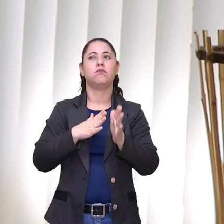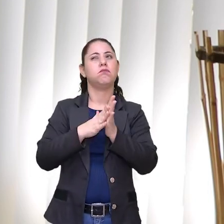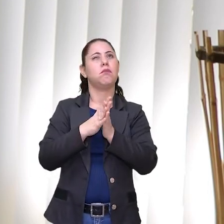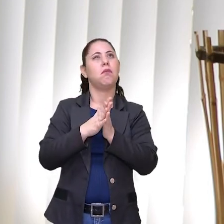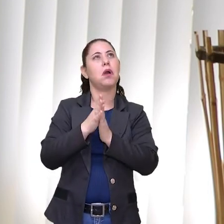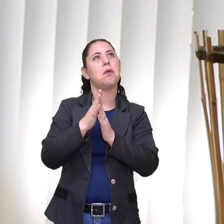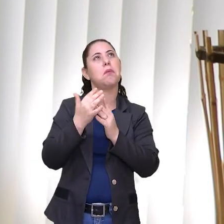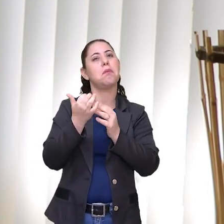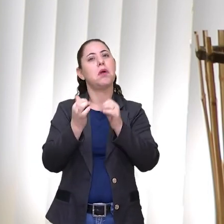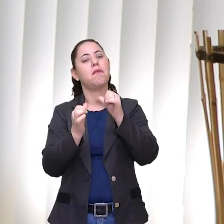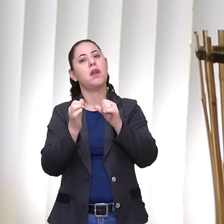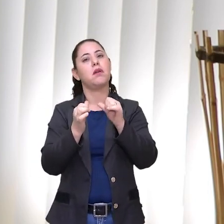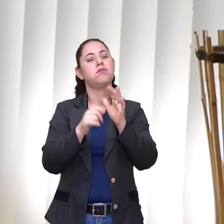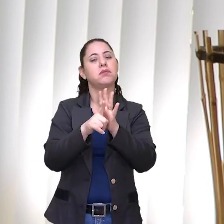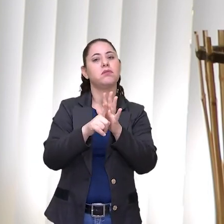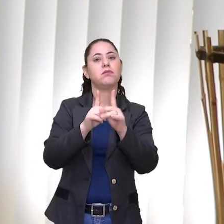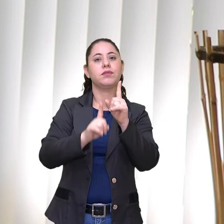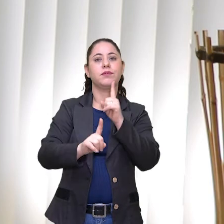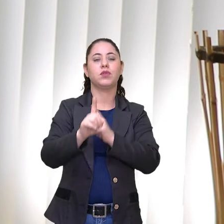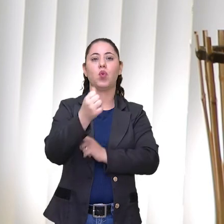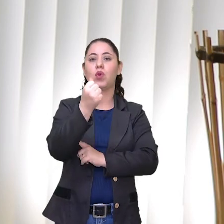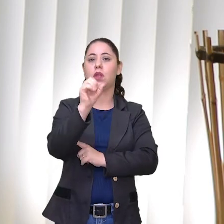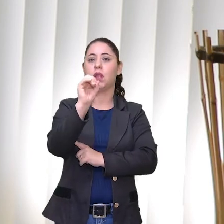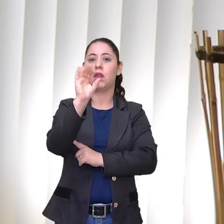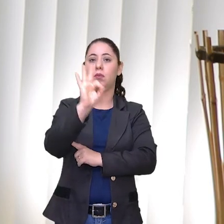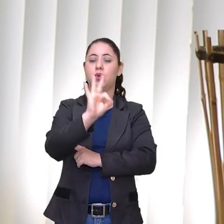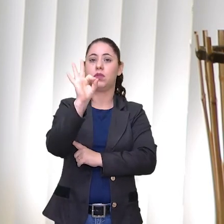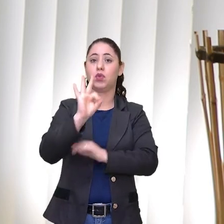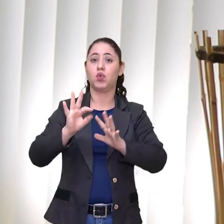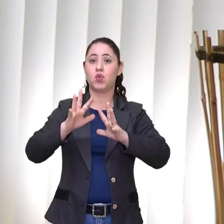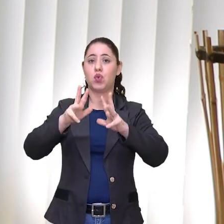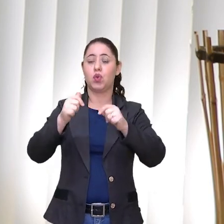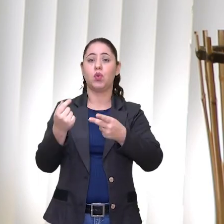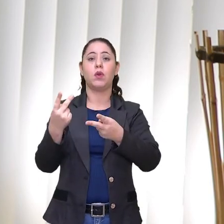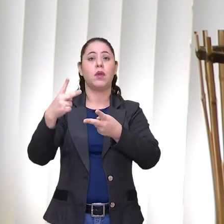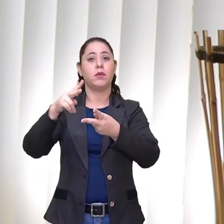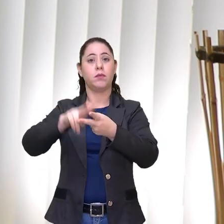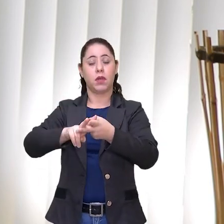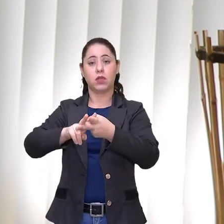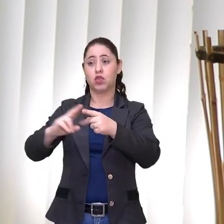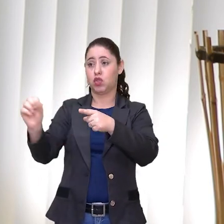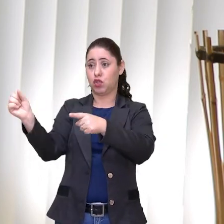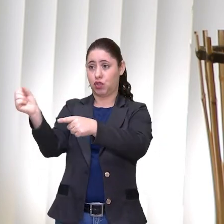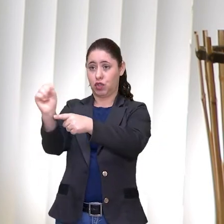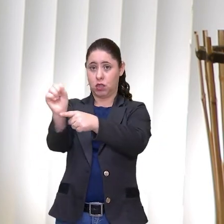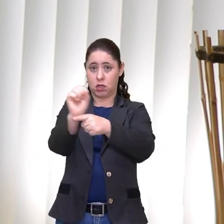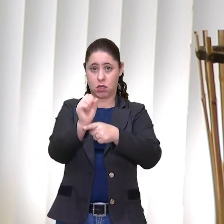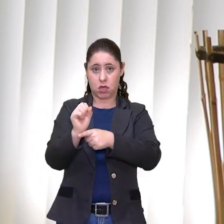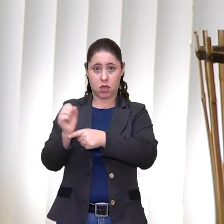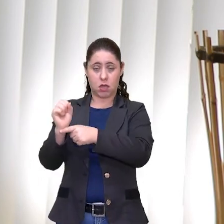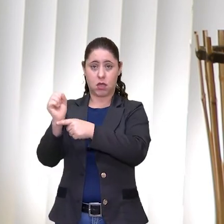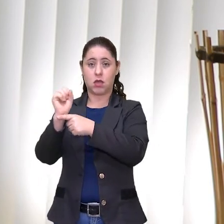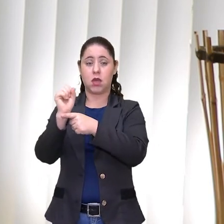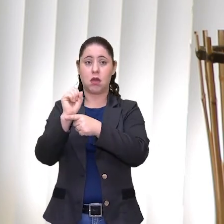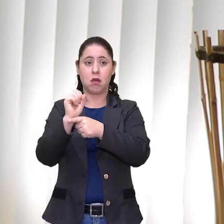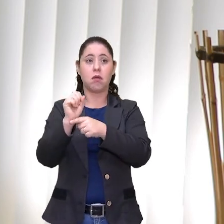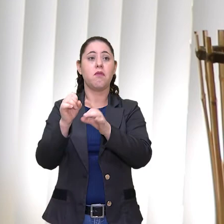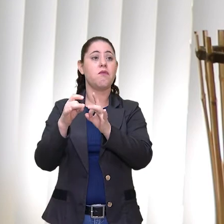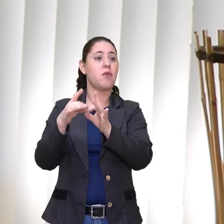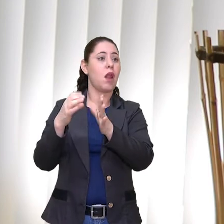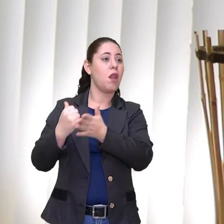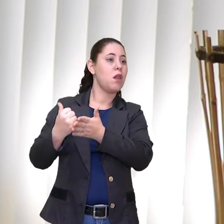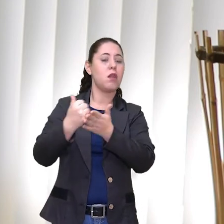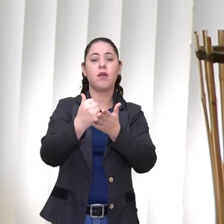Há uma estimativa de que o nosso estado tem uma apreensão de 80% de tudo que se apreende de veículos